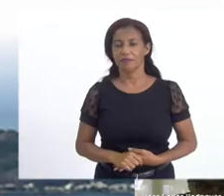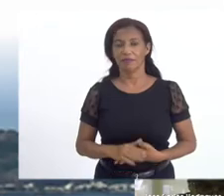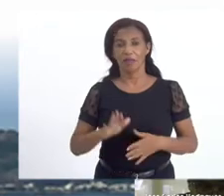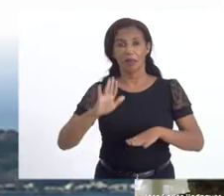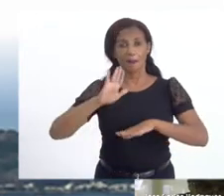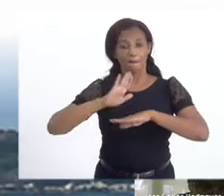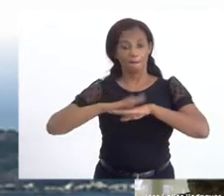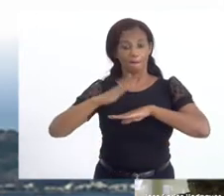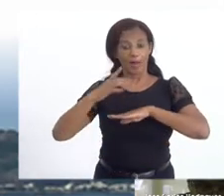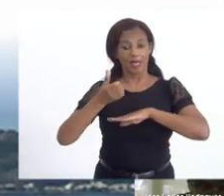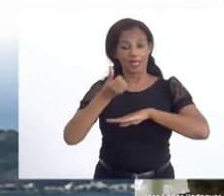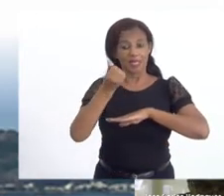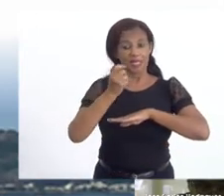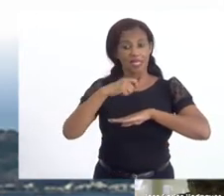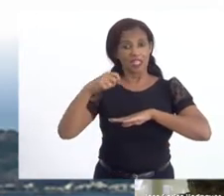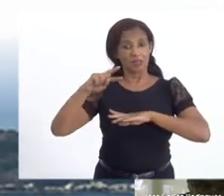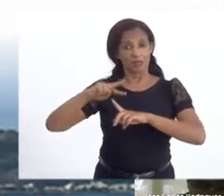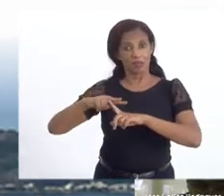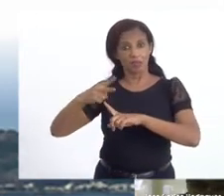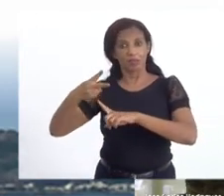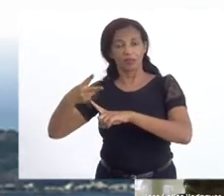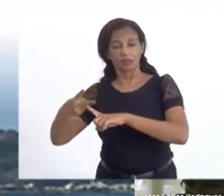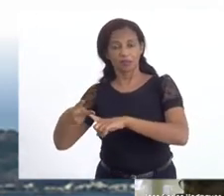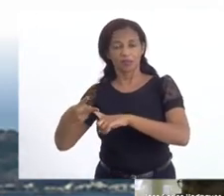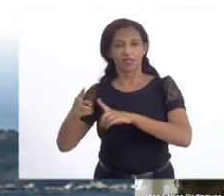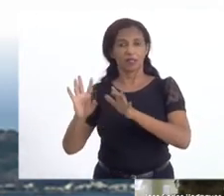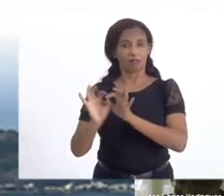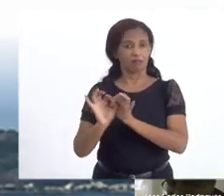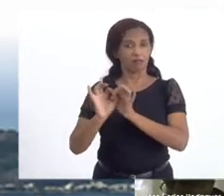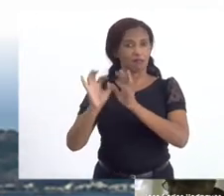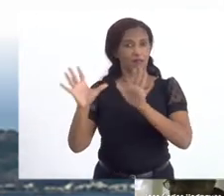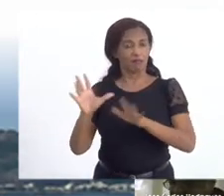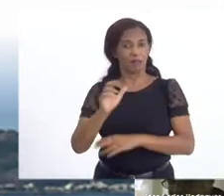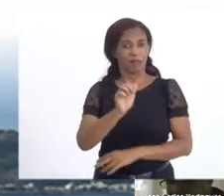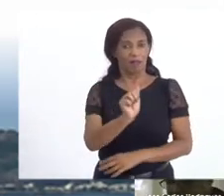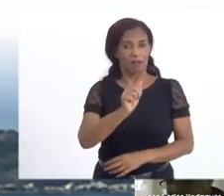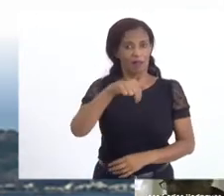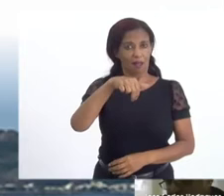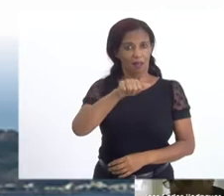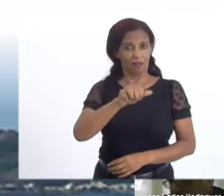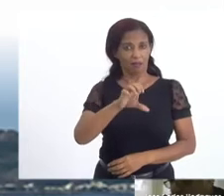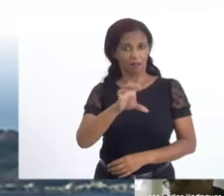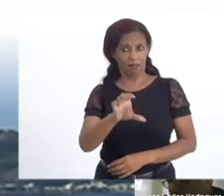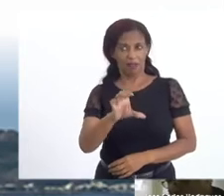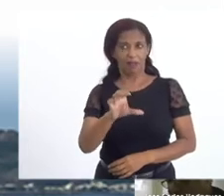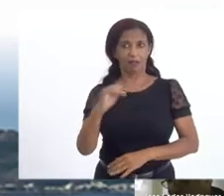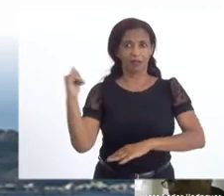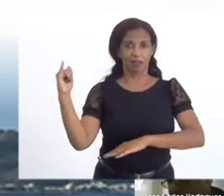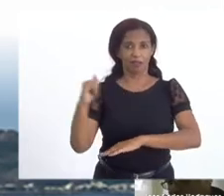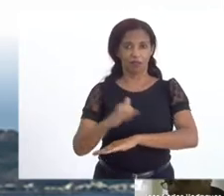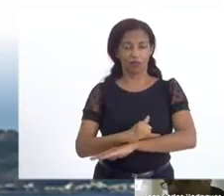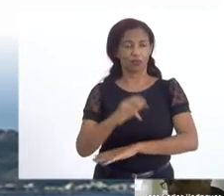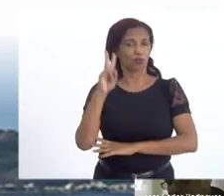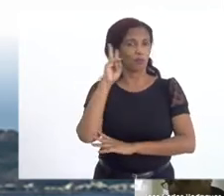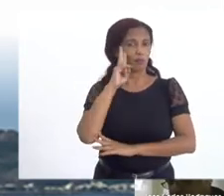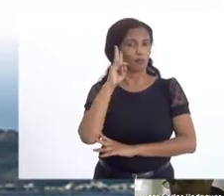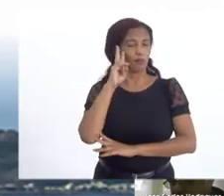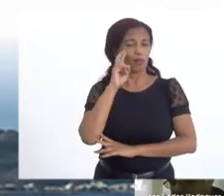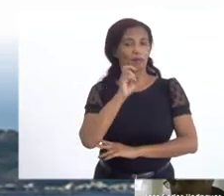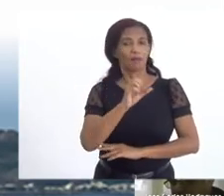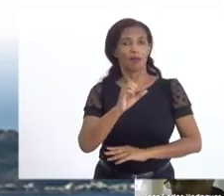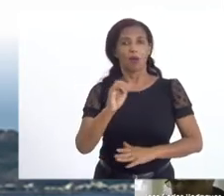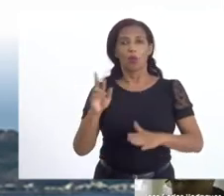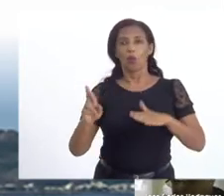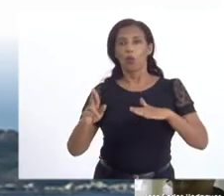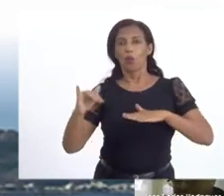próximos 6 meses, base dos voos autorizados pela ANAC, né, só para lembrar, o aeroporto Santos Dumont é